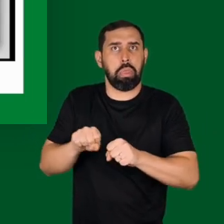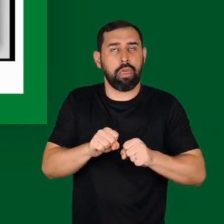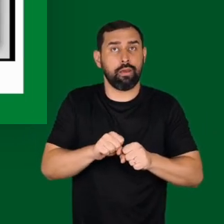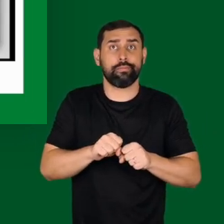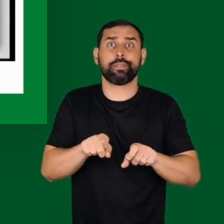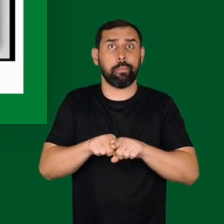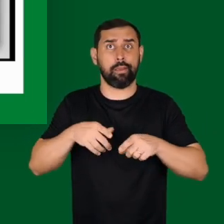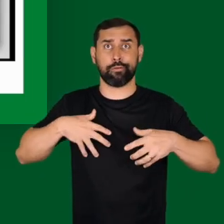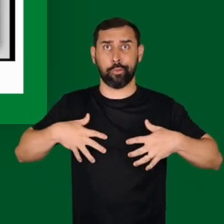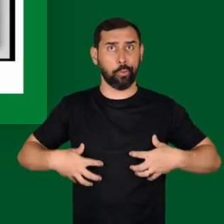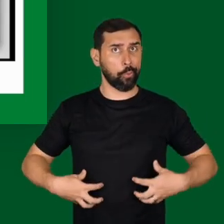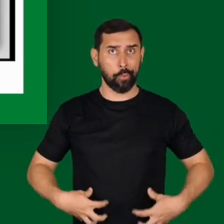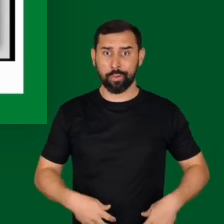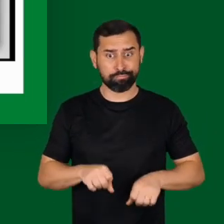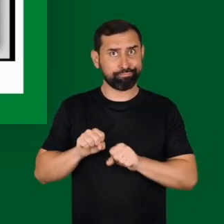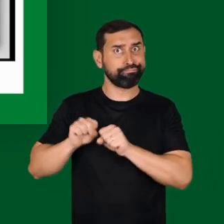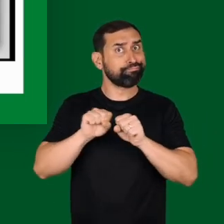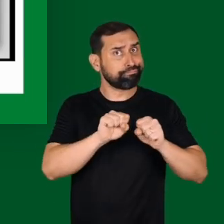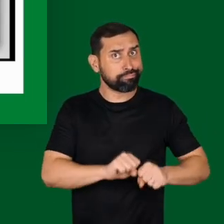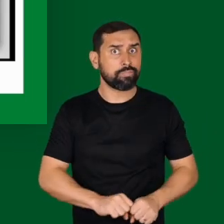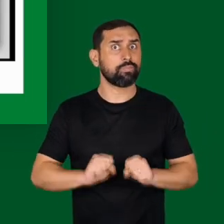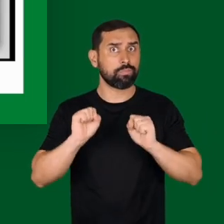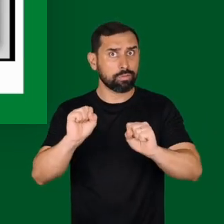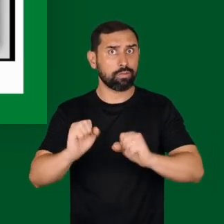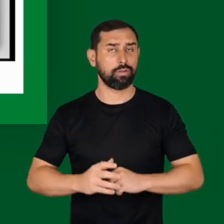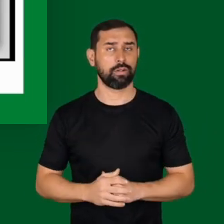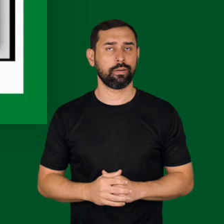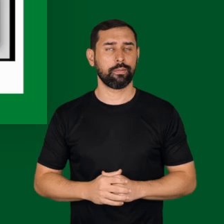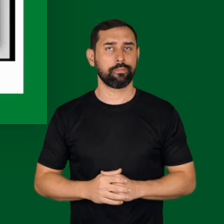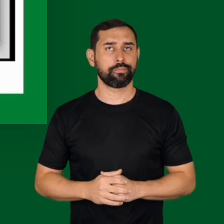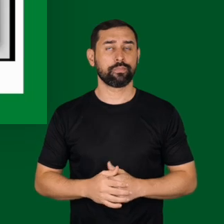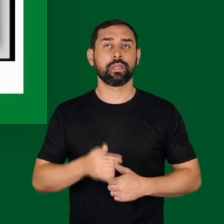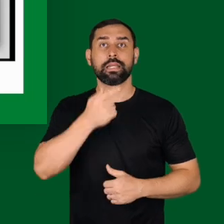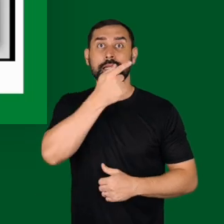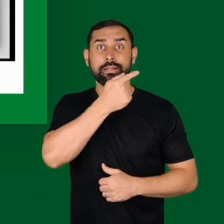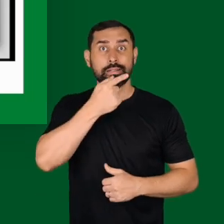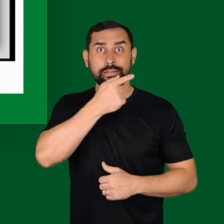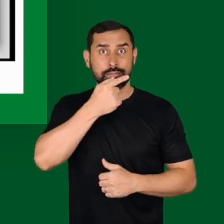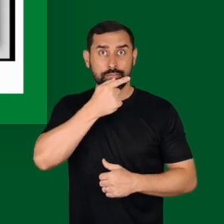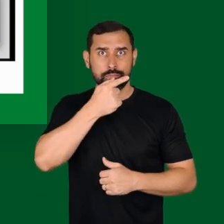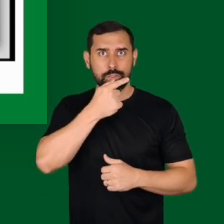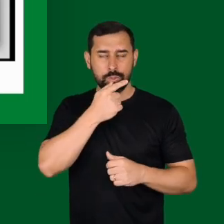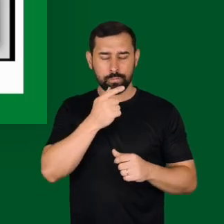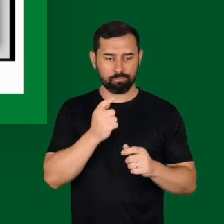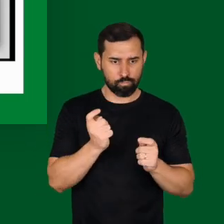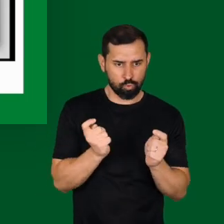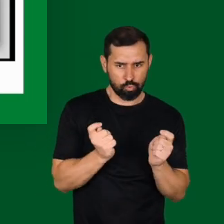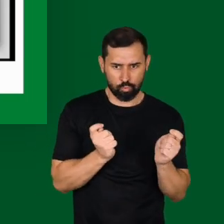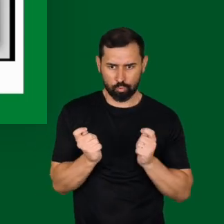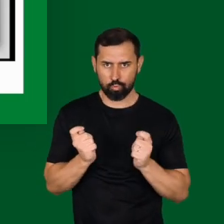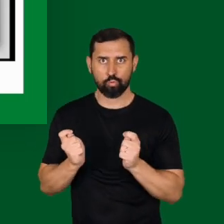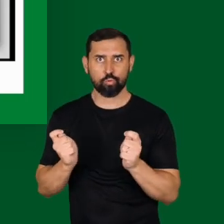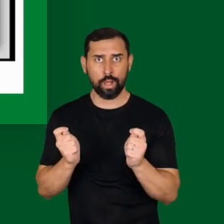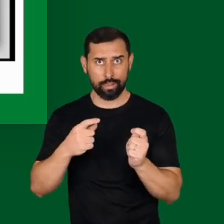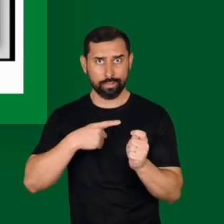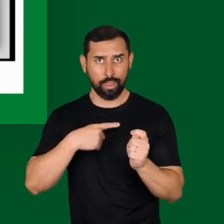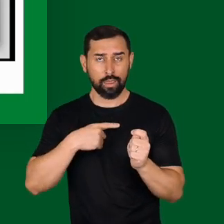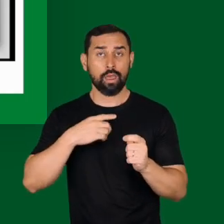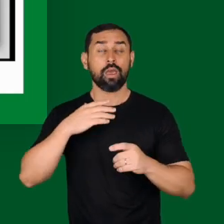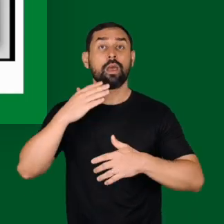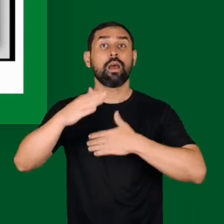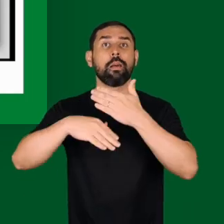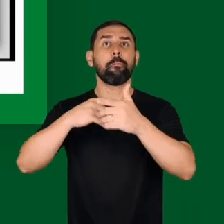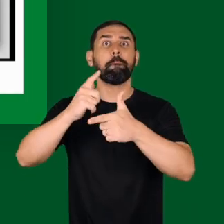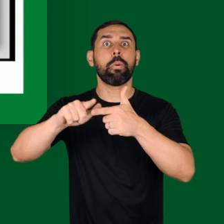falência renal e em vários outros órgãos do corpo. E o controle da glicemia, ele vai reduzir bastante